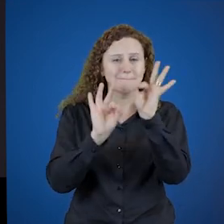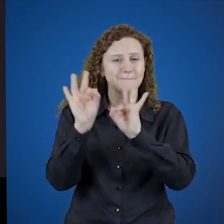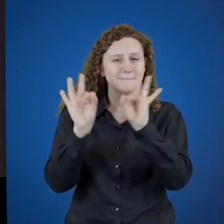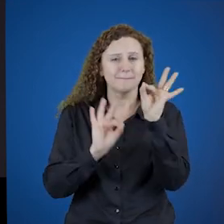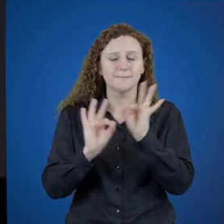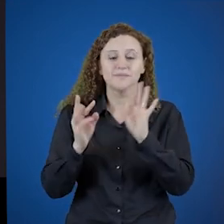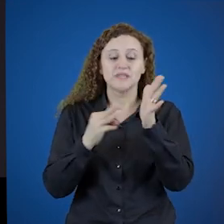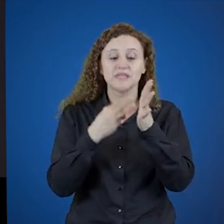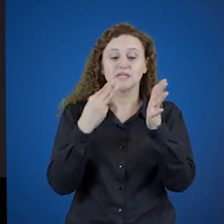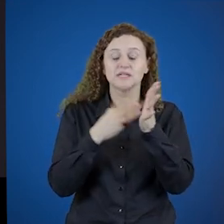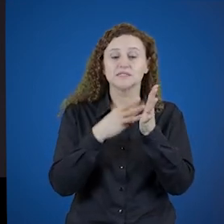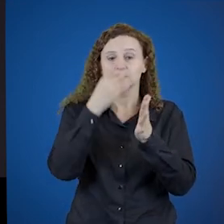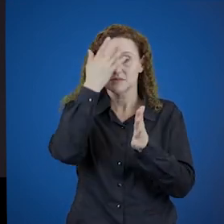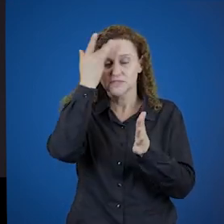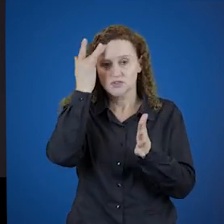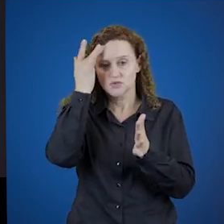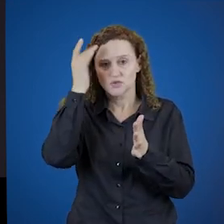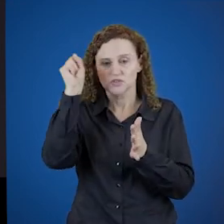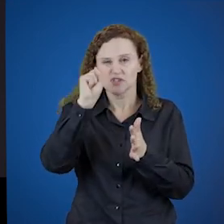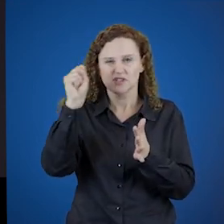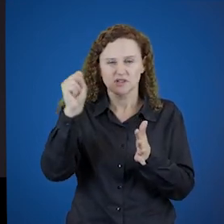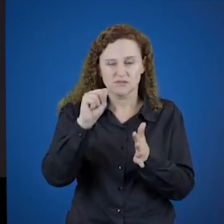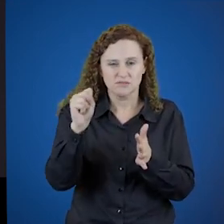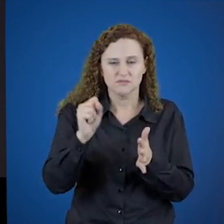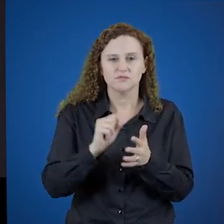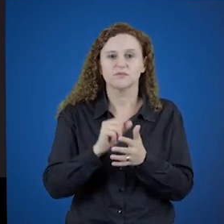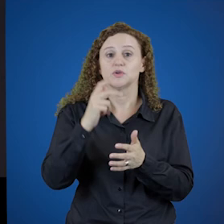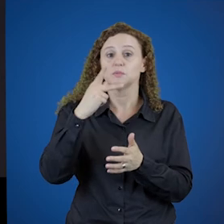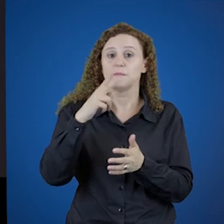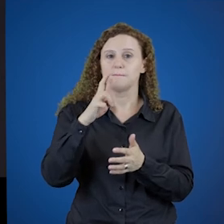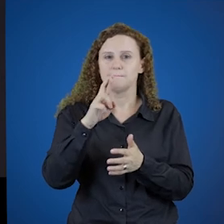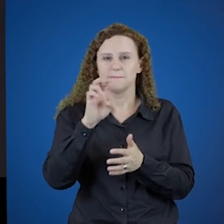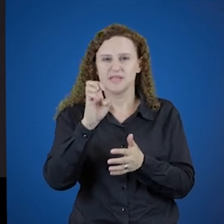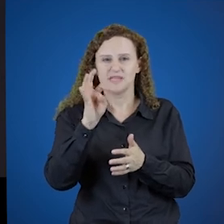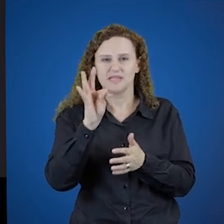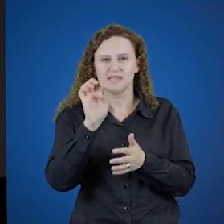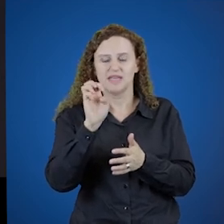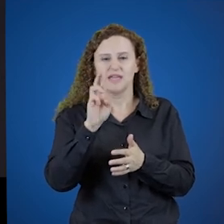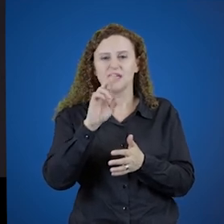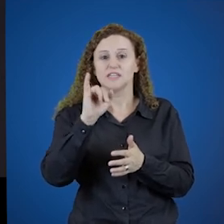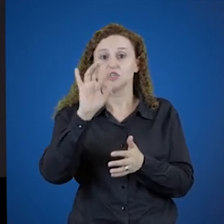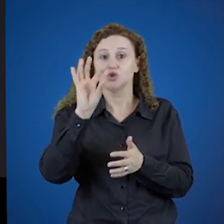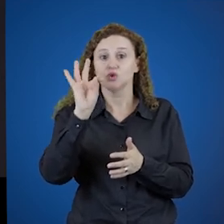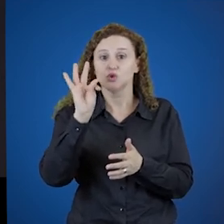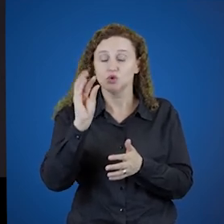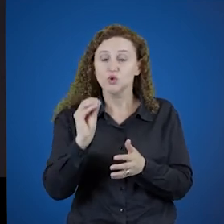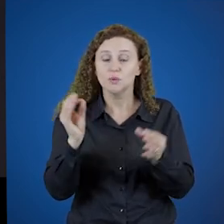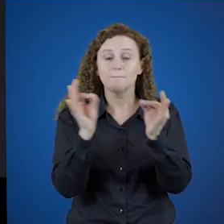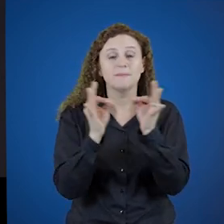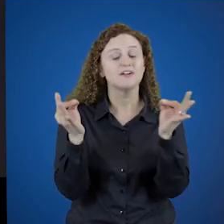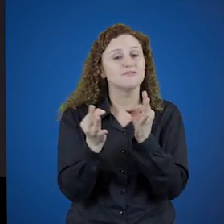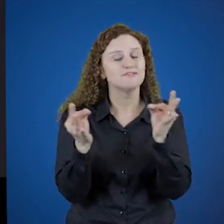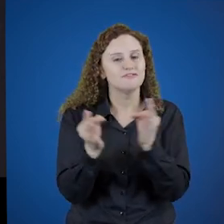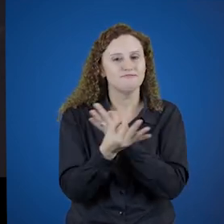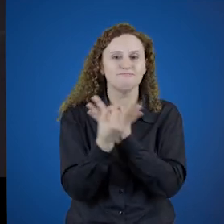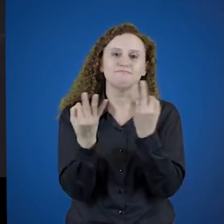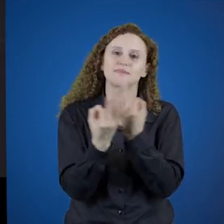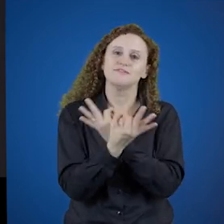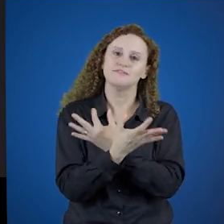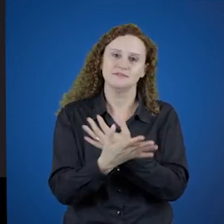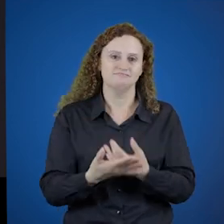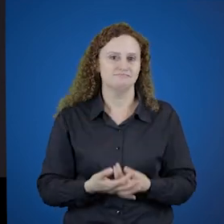o verbo preparar terceira pessoa do singular no pretérito perfeito do indicativo se pergunta de novo para o verbo